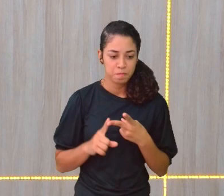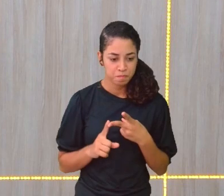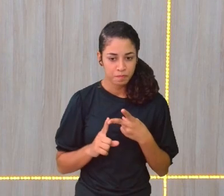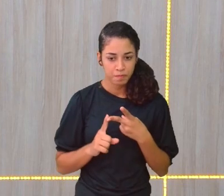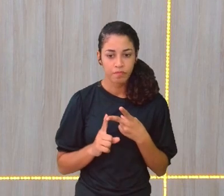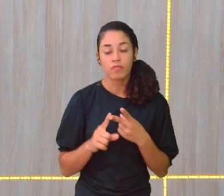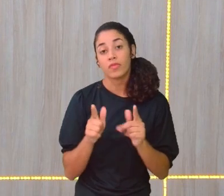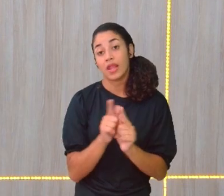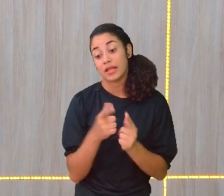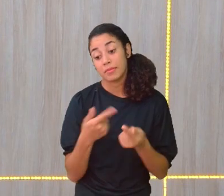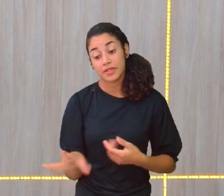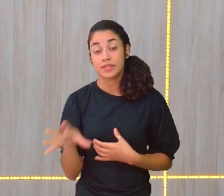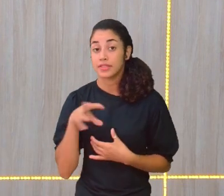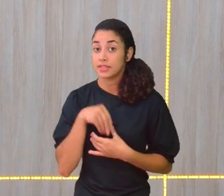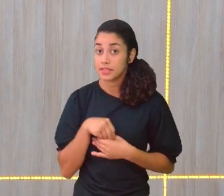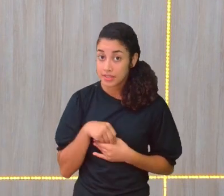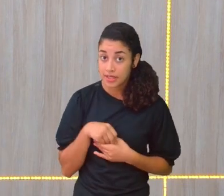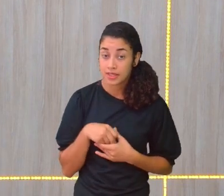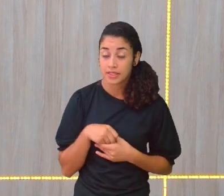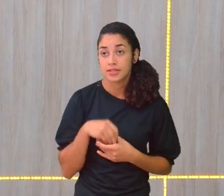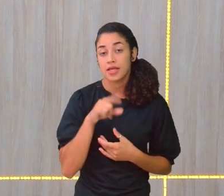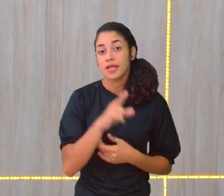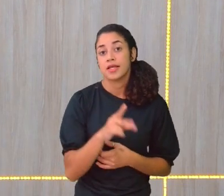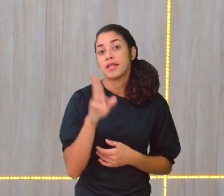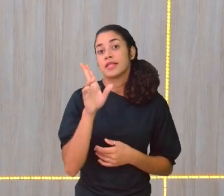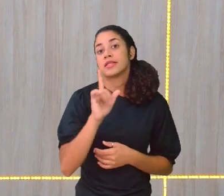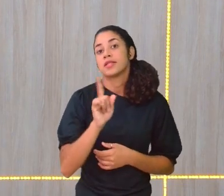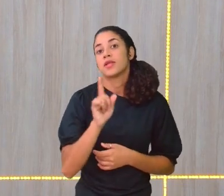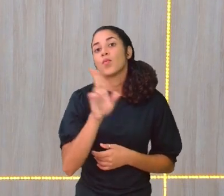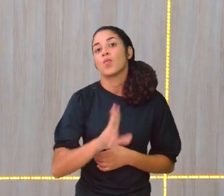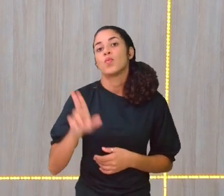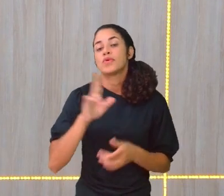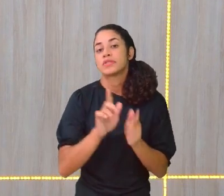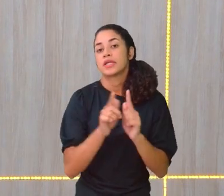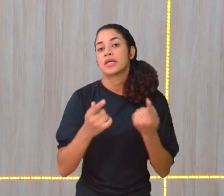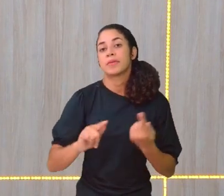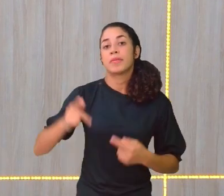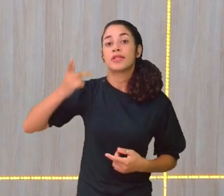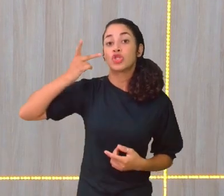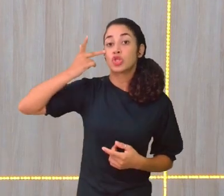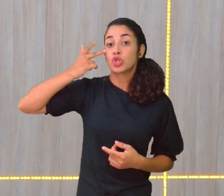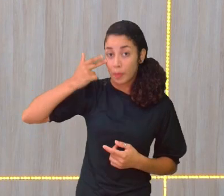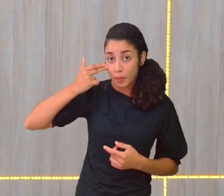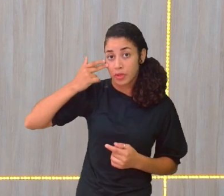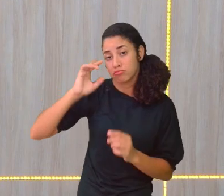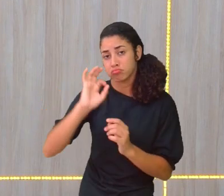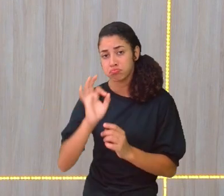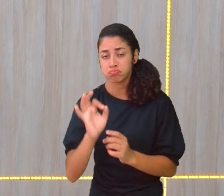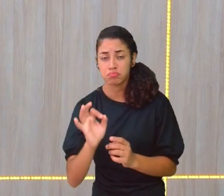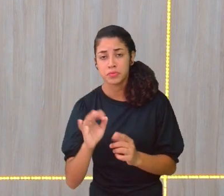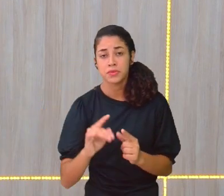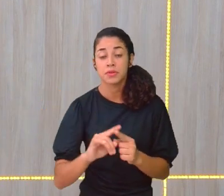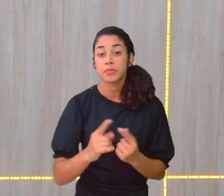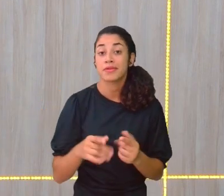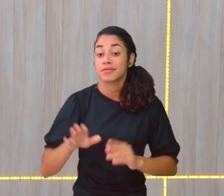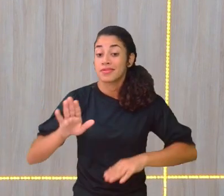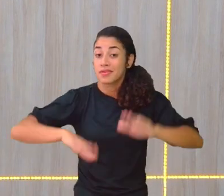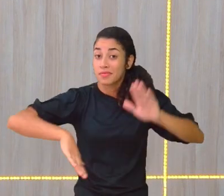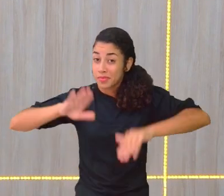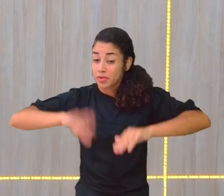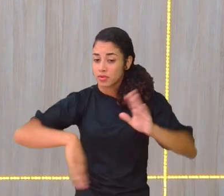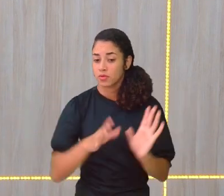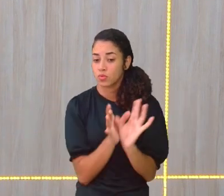gramática internalizada. Ele não fez o uso da gramática normativa. Então, dependendo